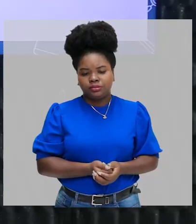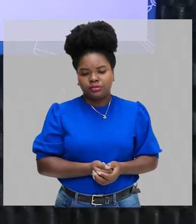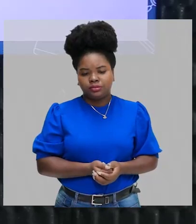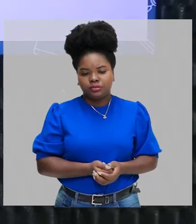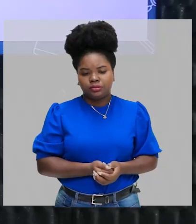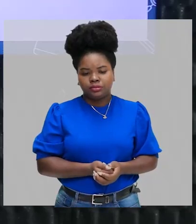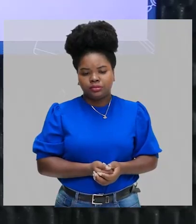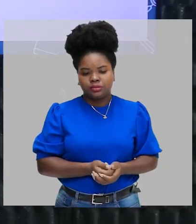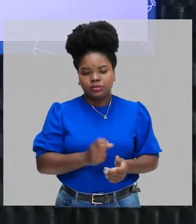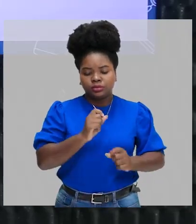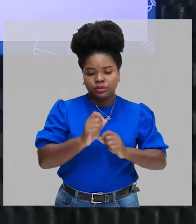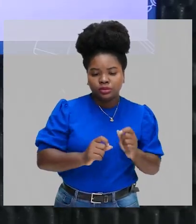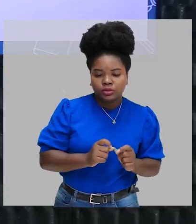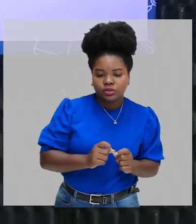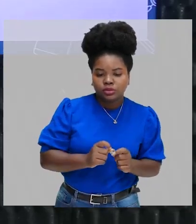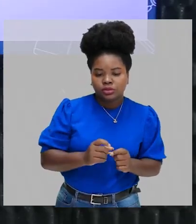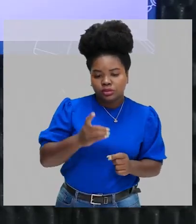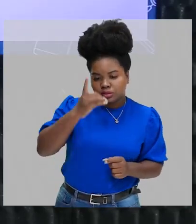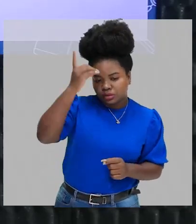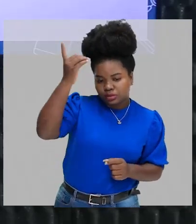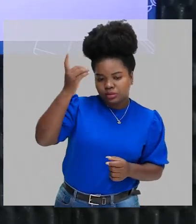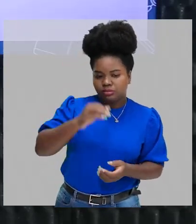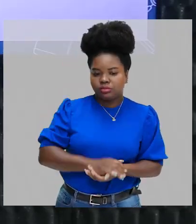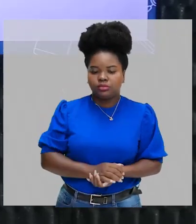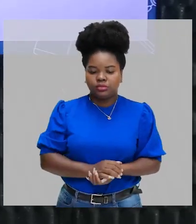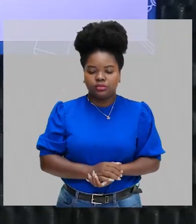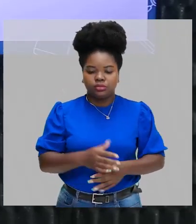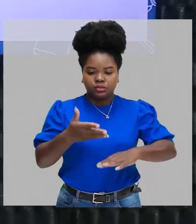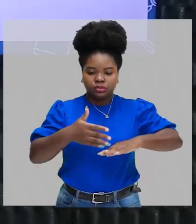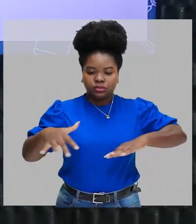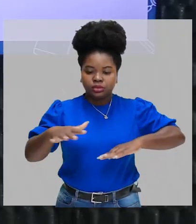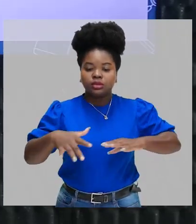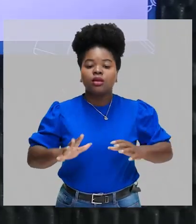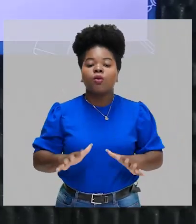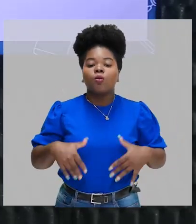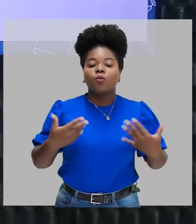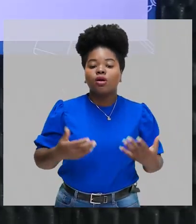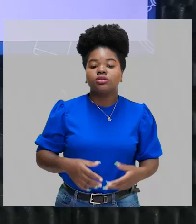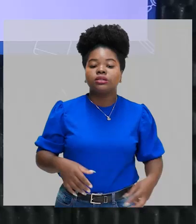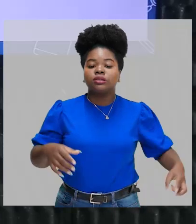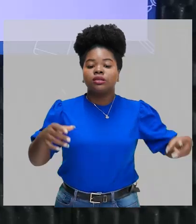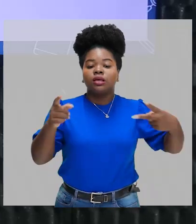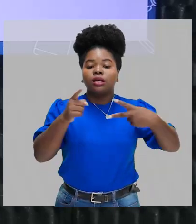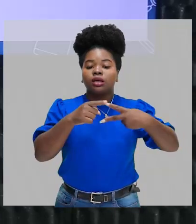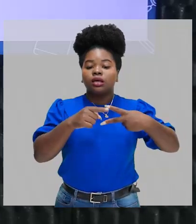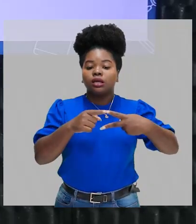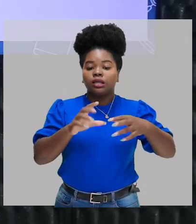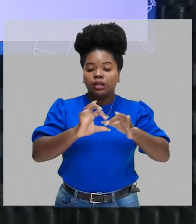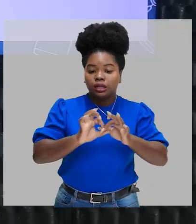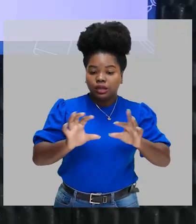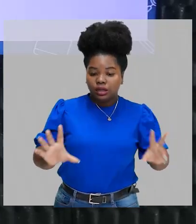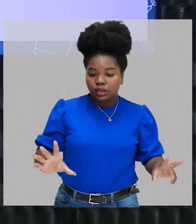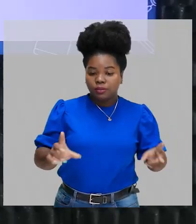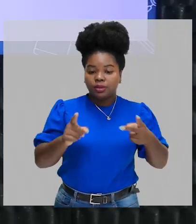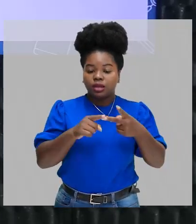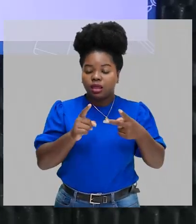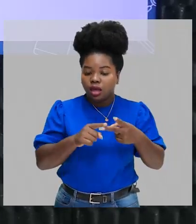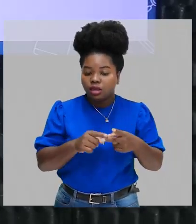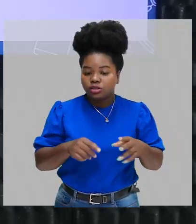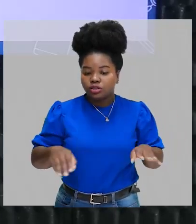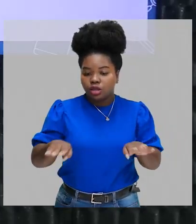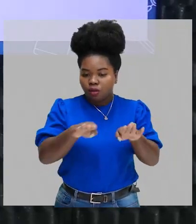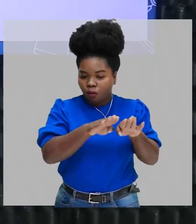ideais modernos. Que ideais são esses? Liberdade, igualdade e fraternidade no plano